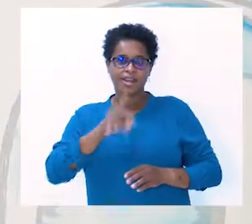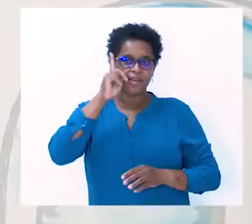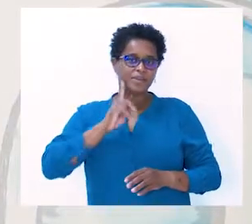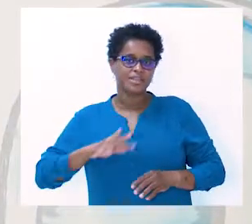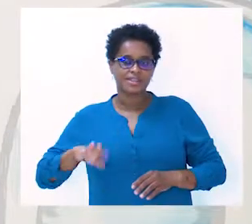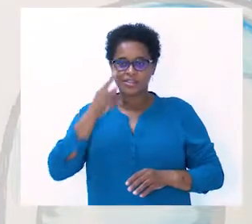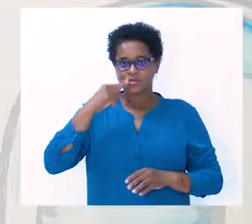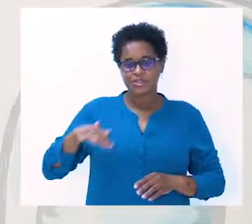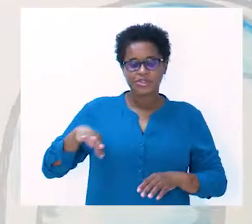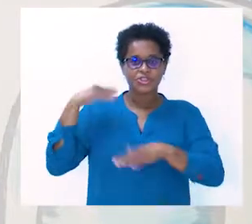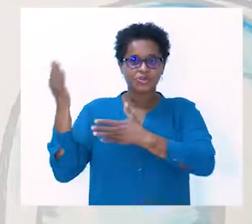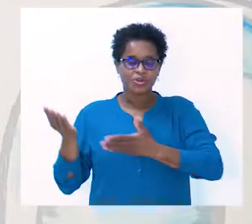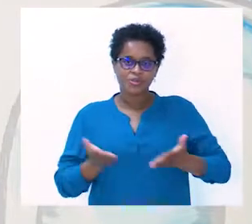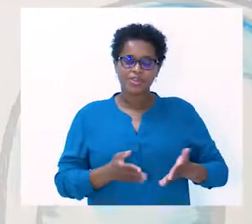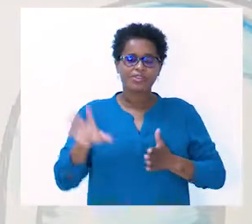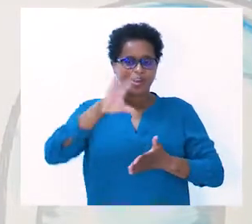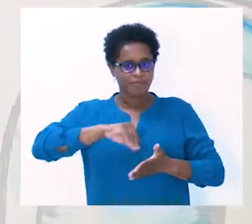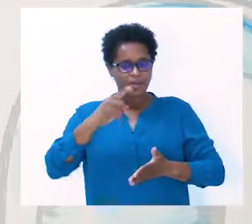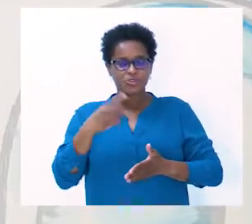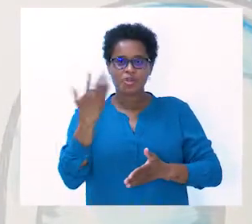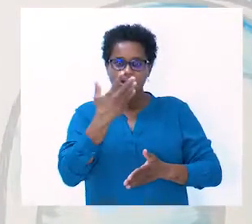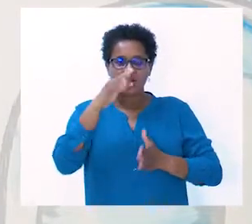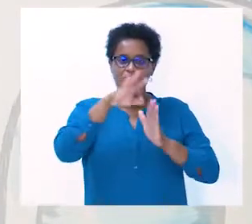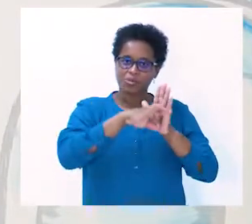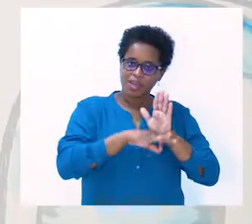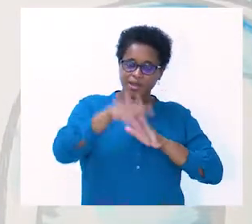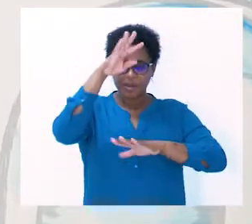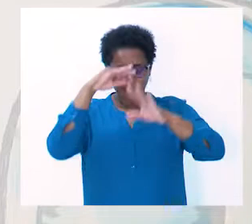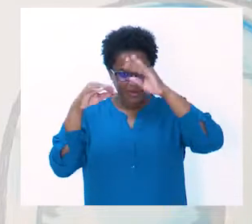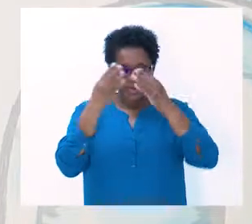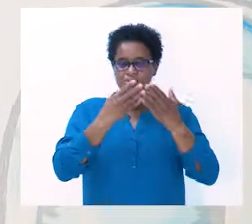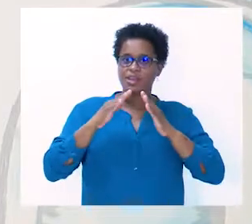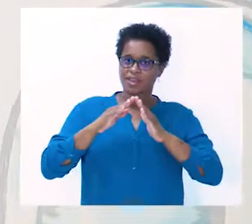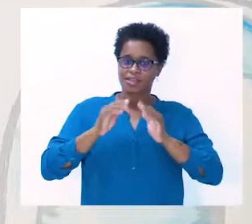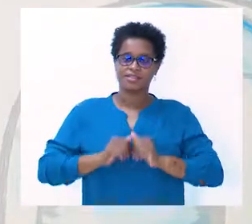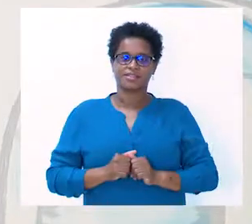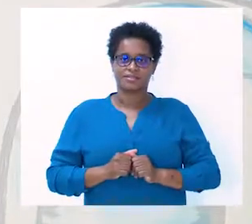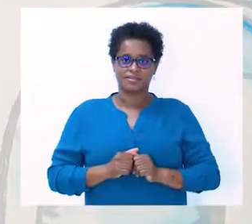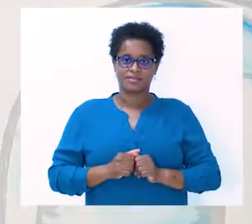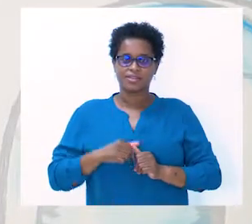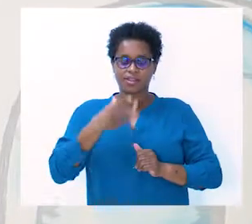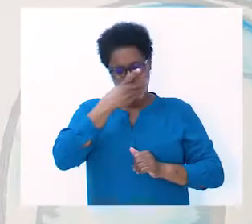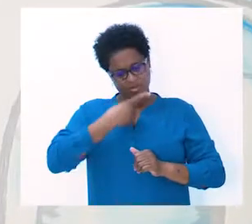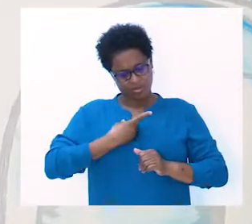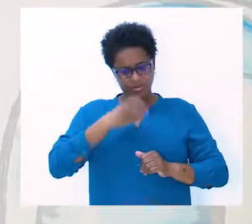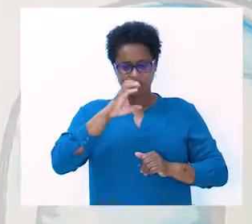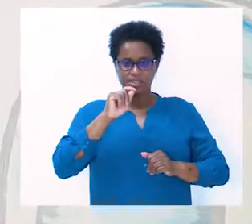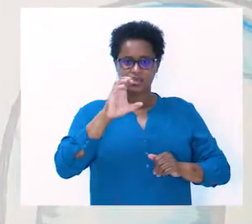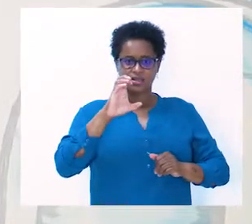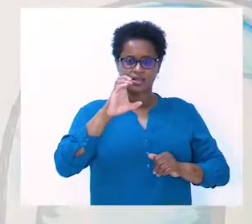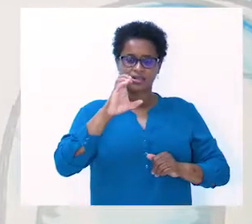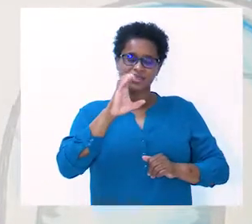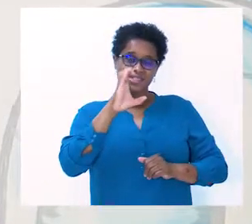Olá, meninas e meninos, sejam bem-vindos a mais uma aula no programa Aprender e Estudar em Casa. Eu sou